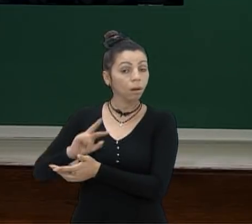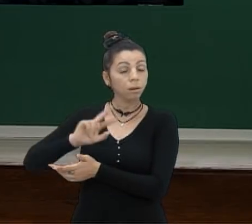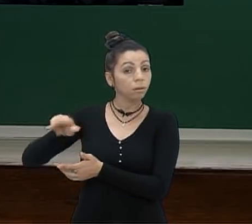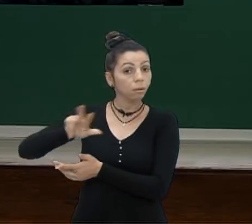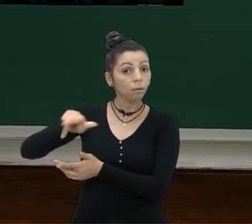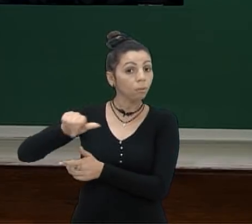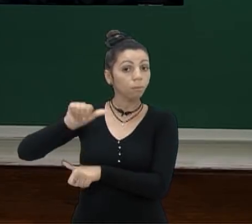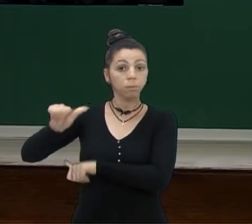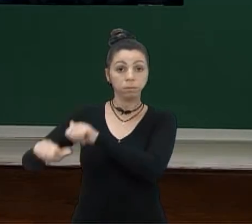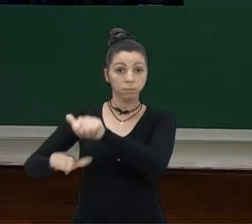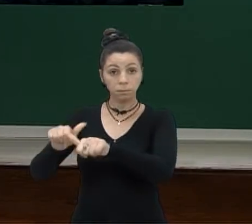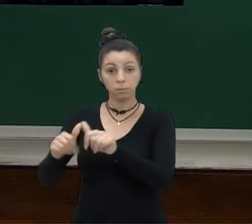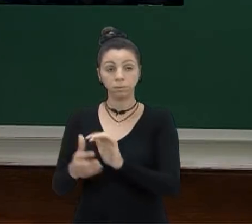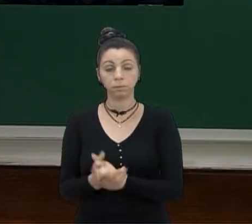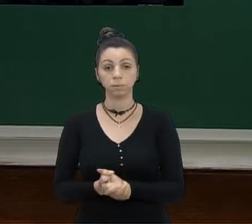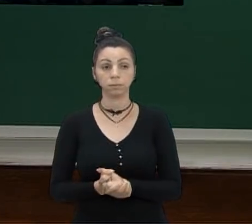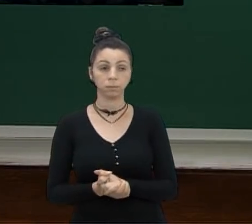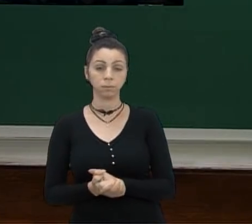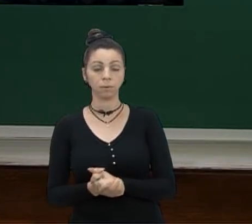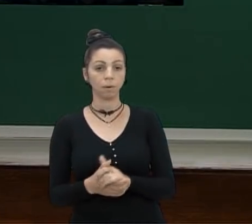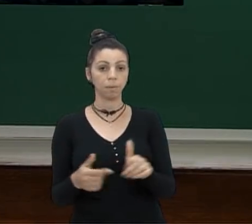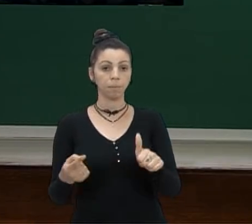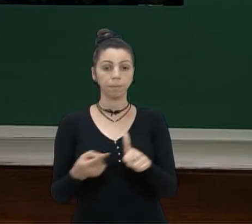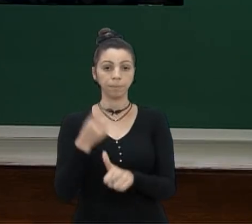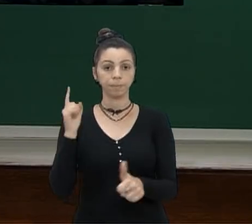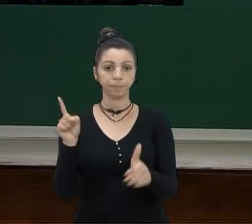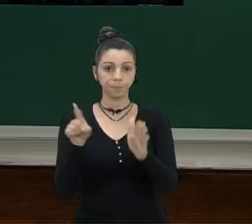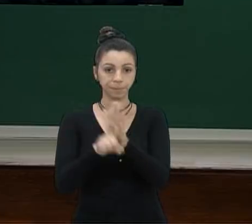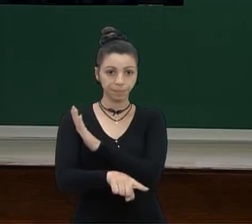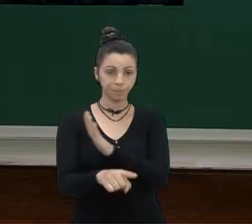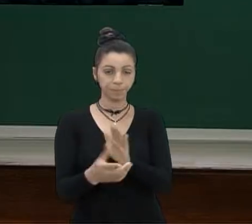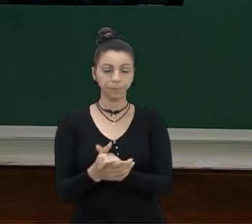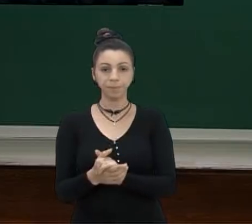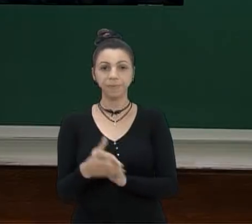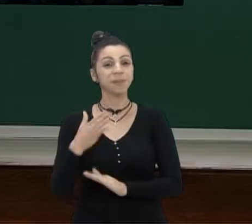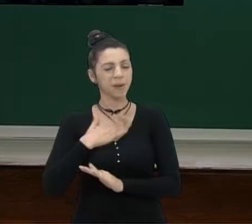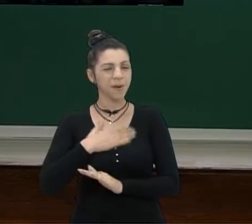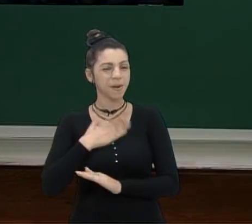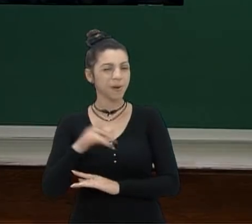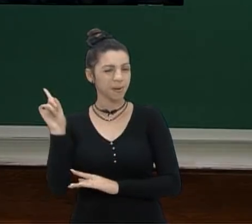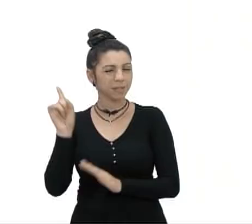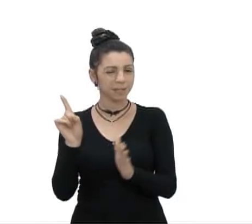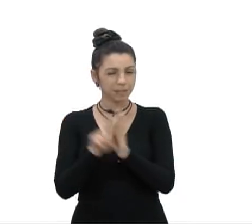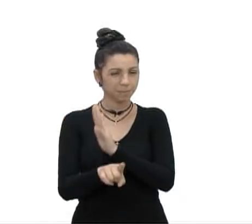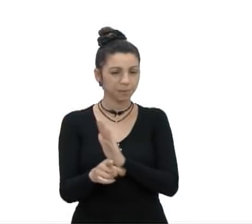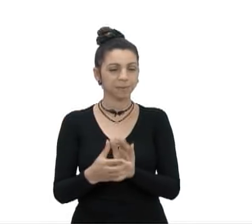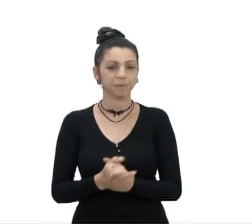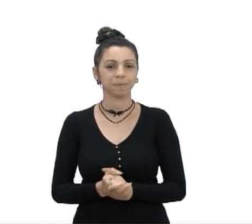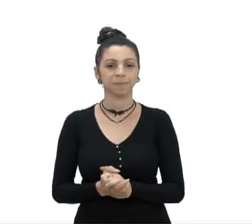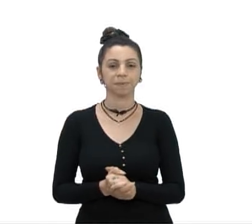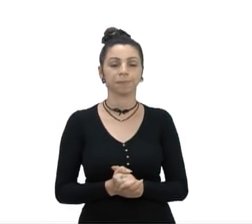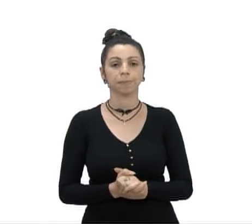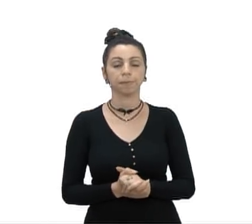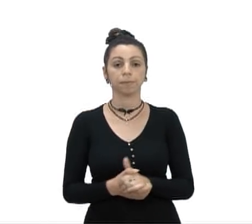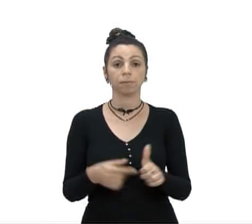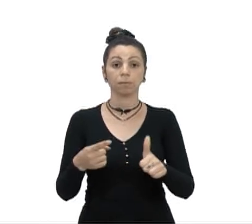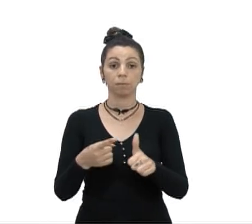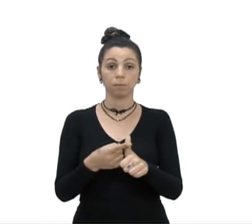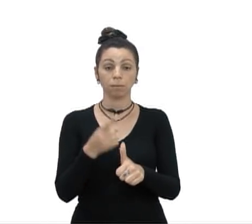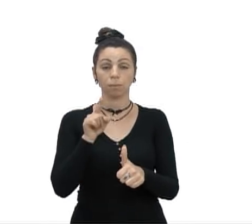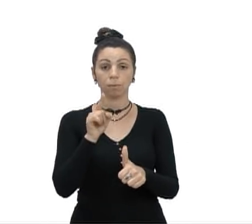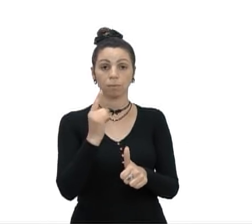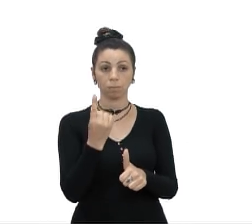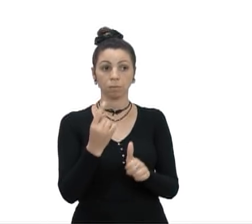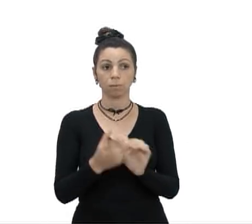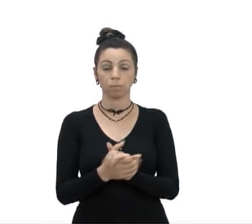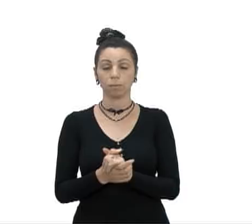Olha que interessante. Vamos para o nosso primeiro quiz de hoje? Eu sei que vocês adoram essas perguntas que eu faço. Pergunta número 1. Assinale entre